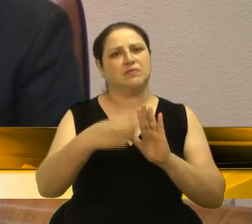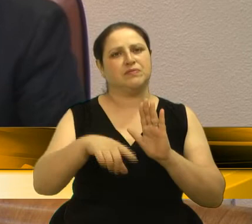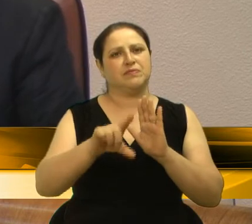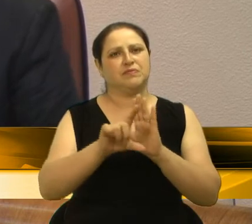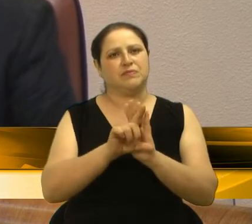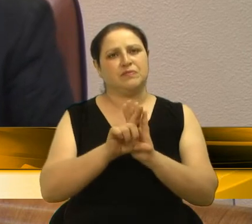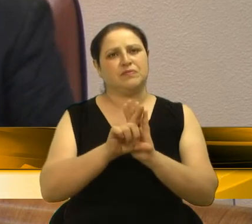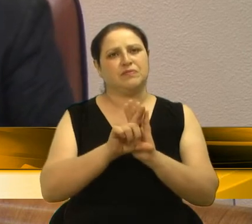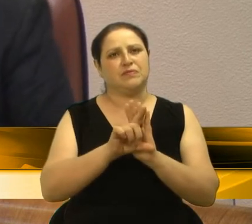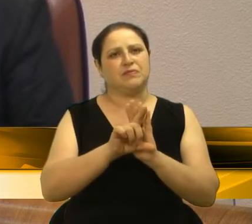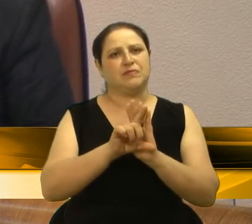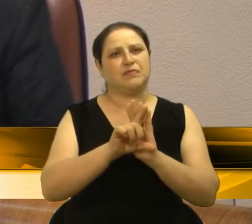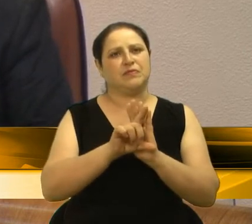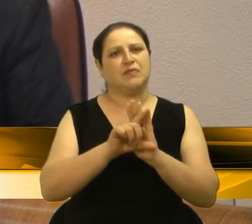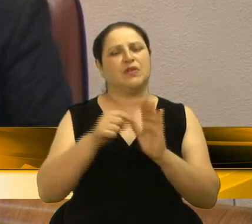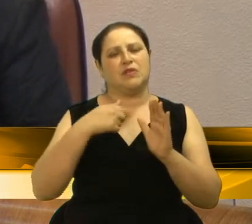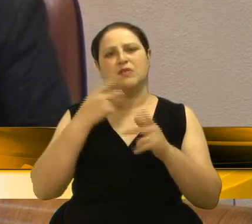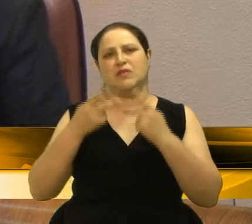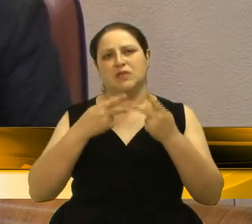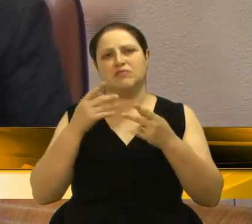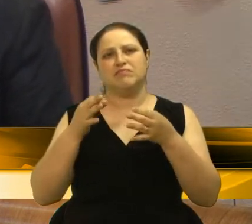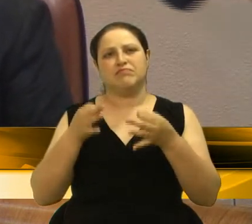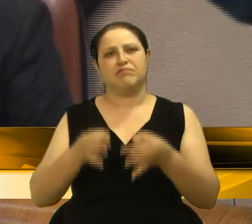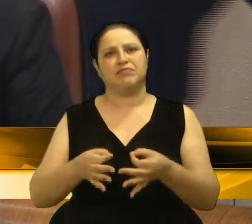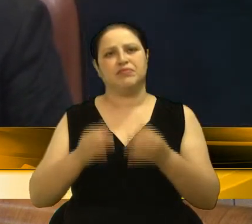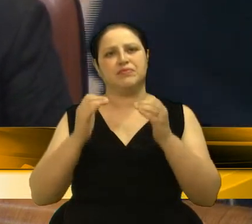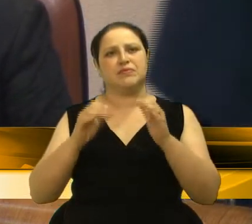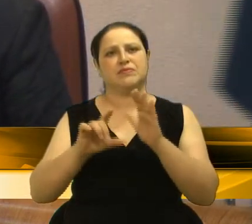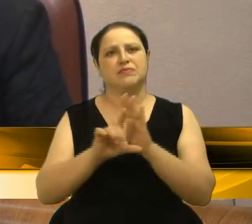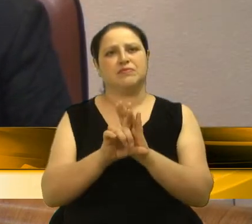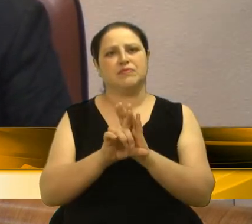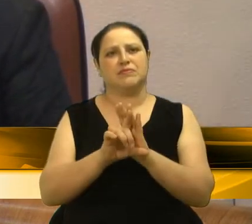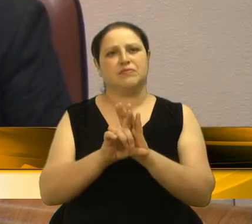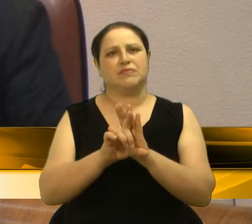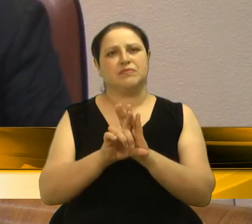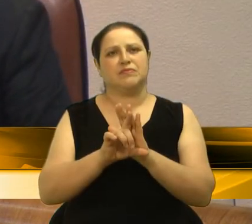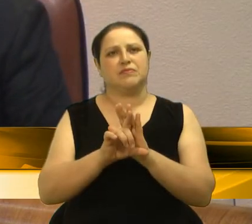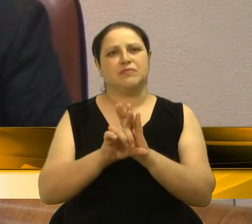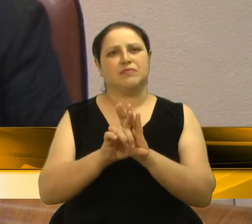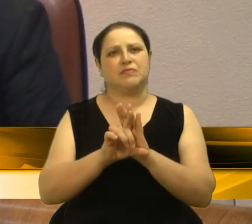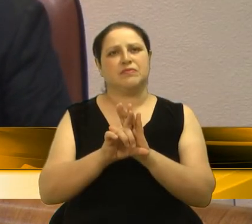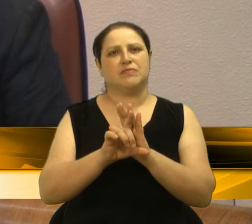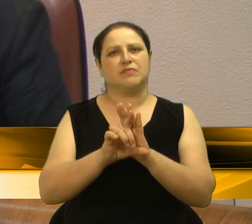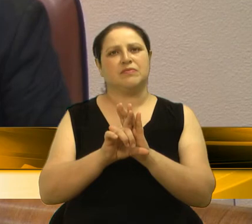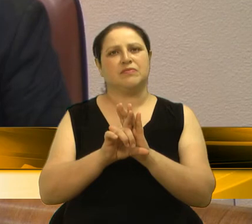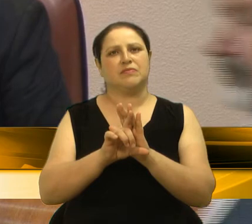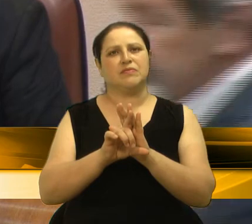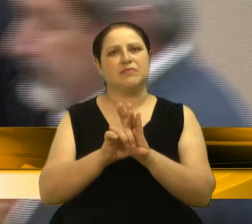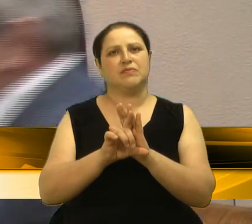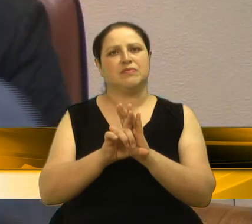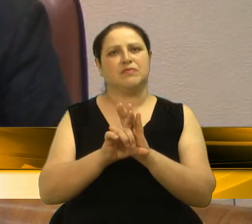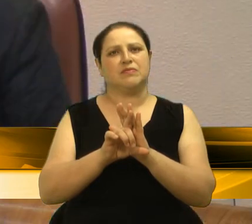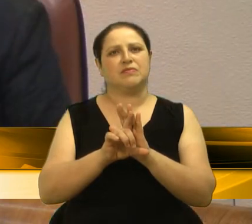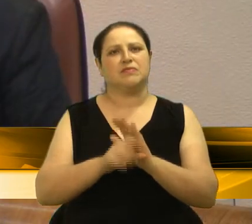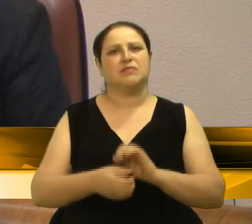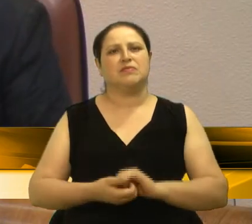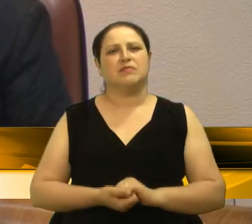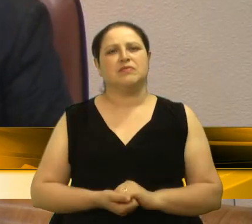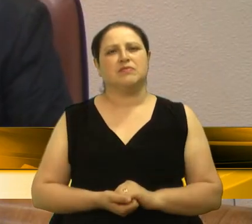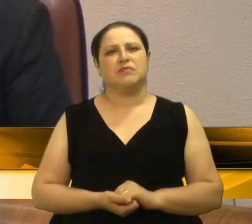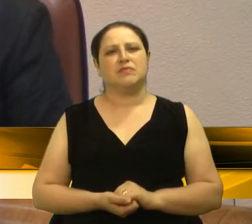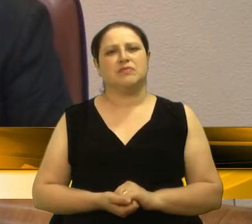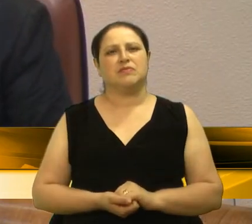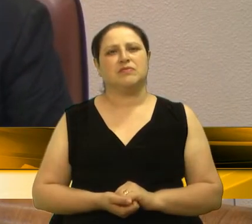12.016/2009, defiro liminarmente a ordem para determinar a renovação do ato da notificação previsto no artigo 5º, inciso 3º